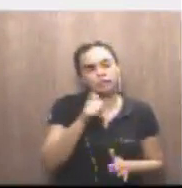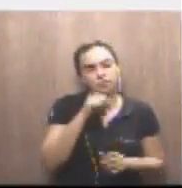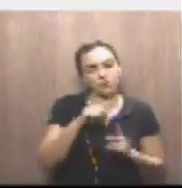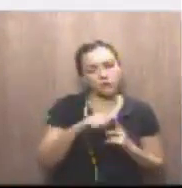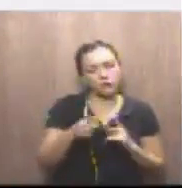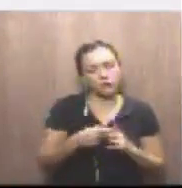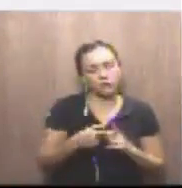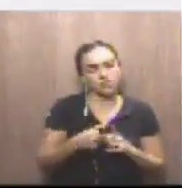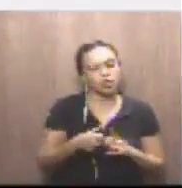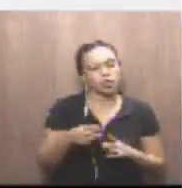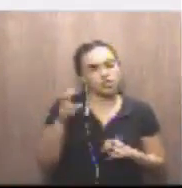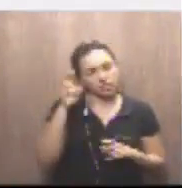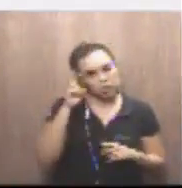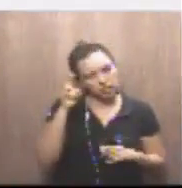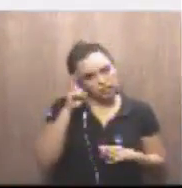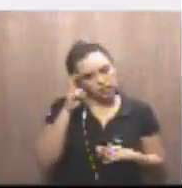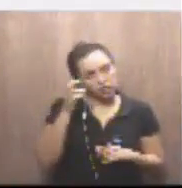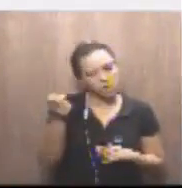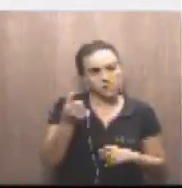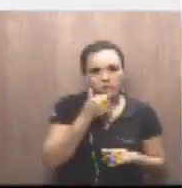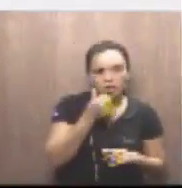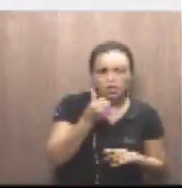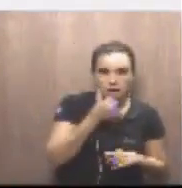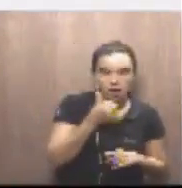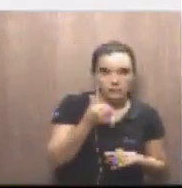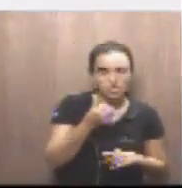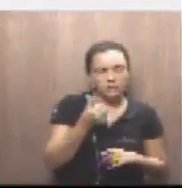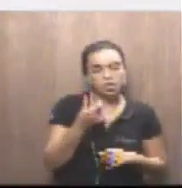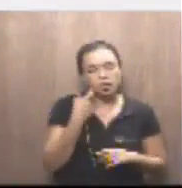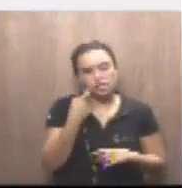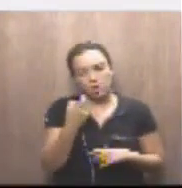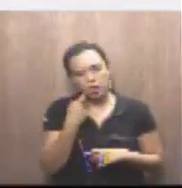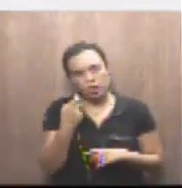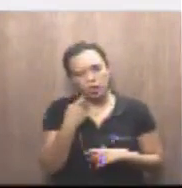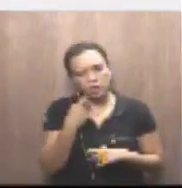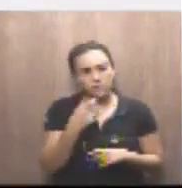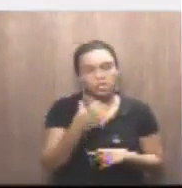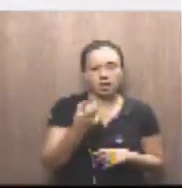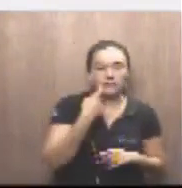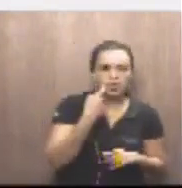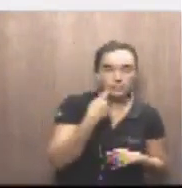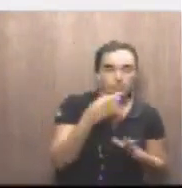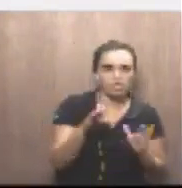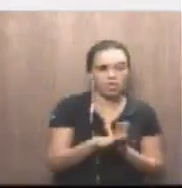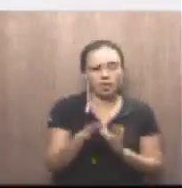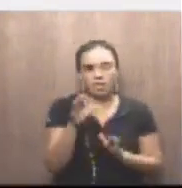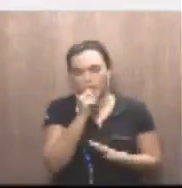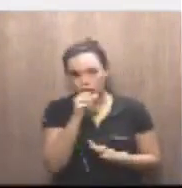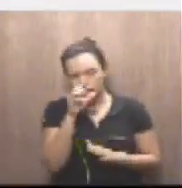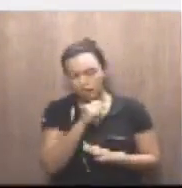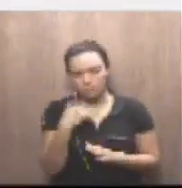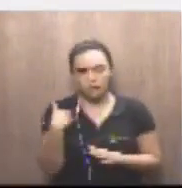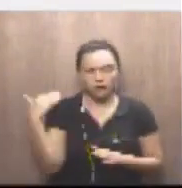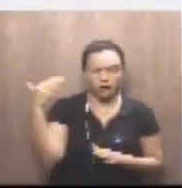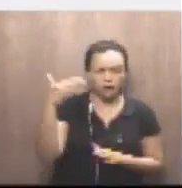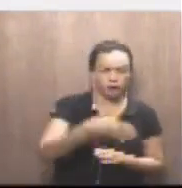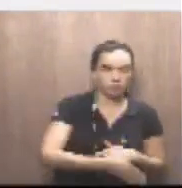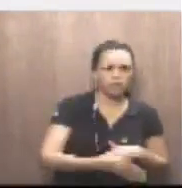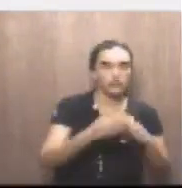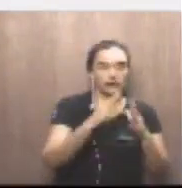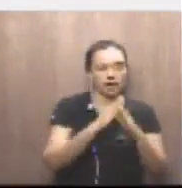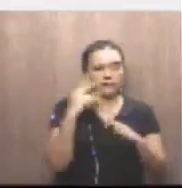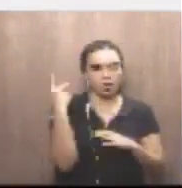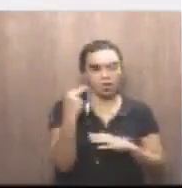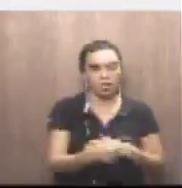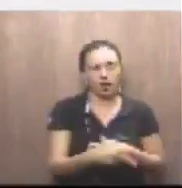na quinta-feira, sexta-feira, as contrações ritmaram de sexta para sábado. Então, eu fui para a casa dela,